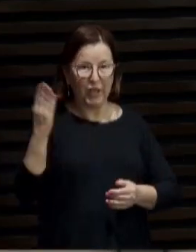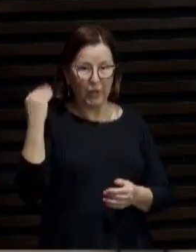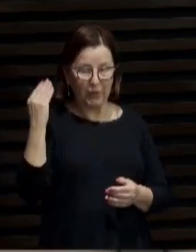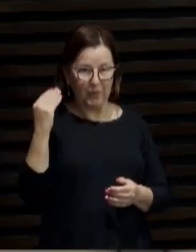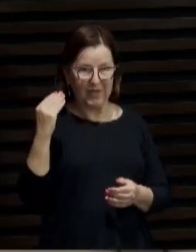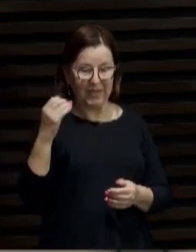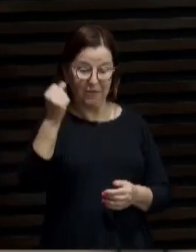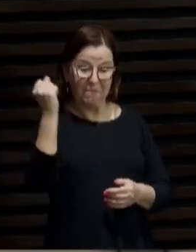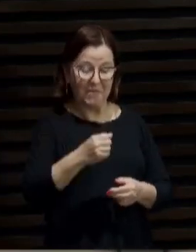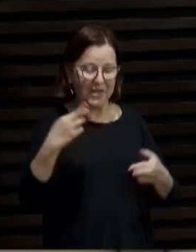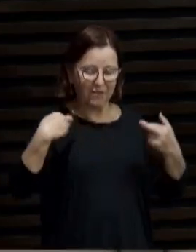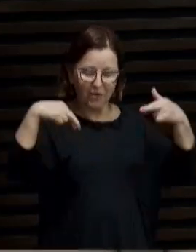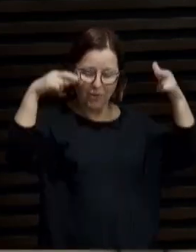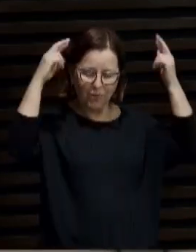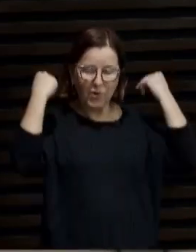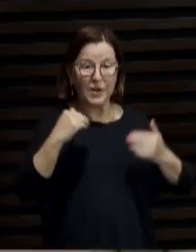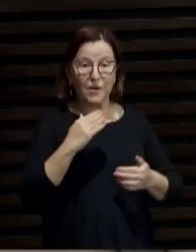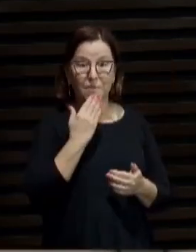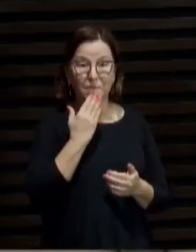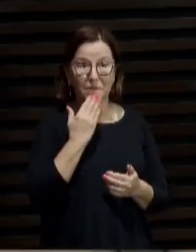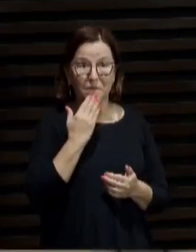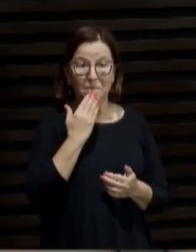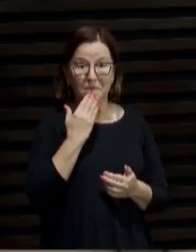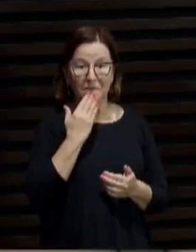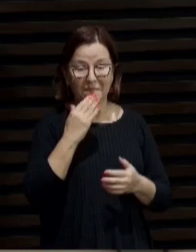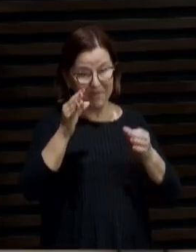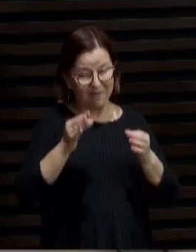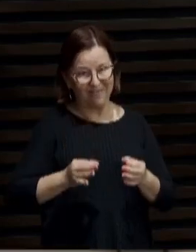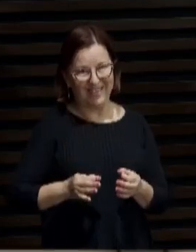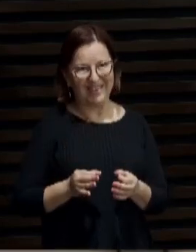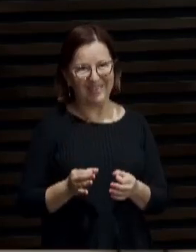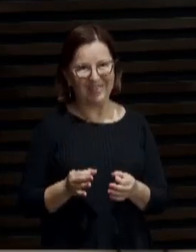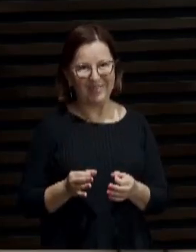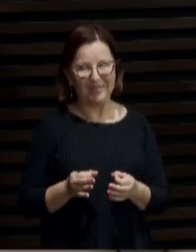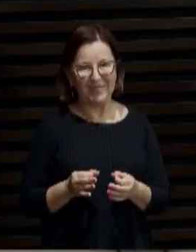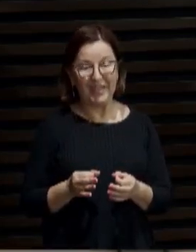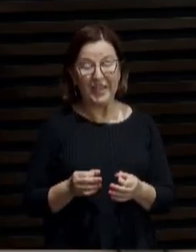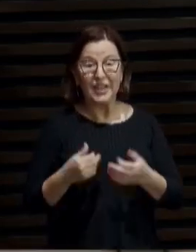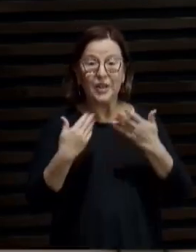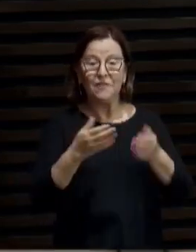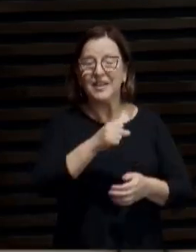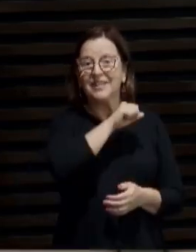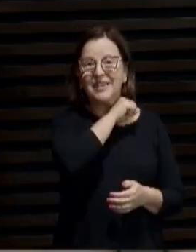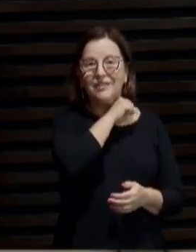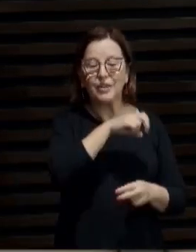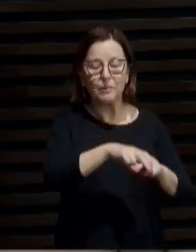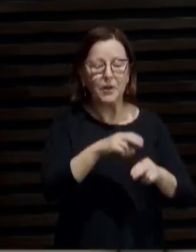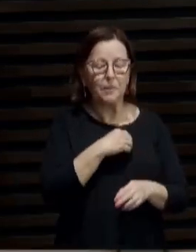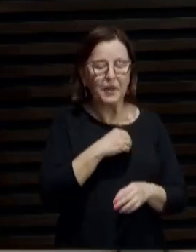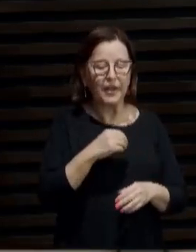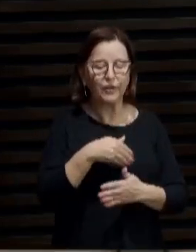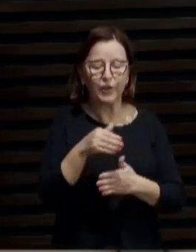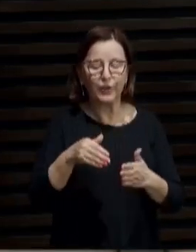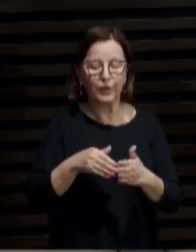mancha, adulto, perfeito, e ele imolava e derramava o sangue em propiciação do pecado de toda a comunidade, a